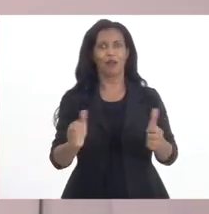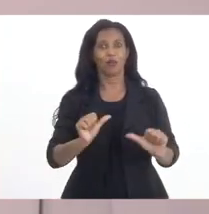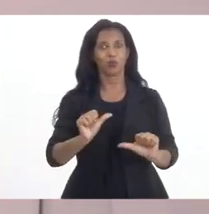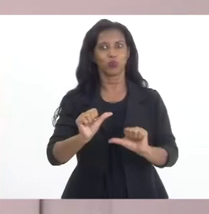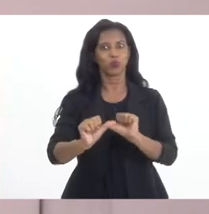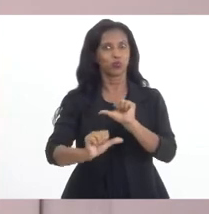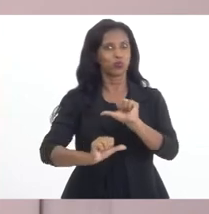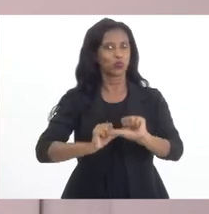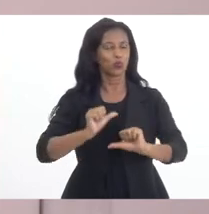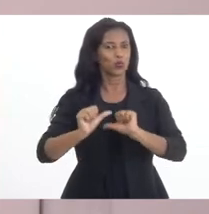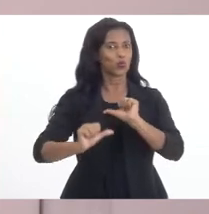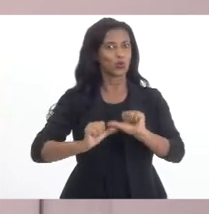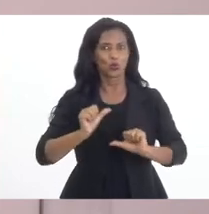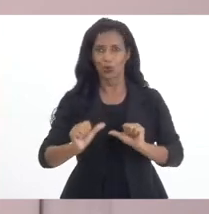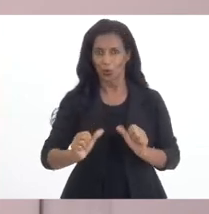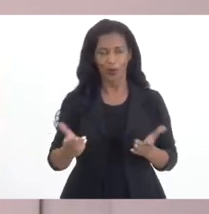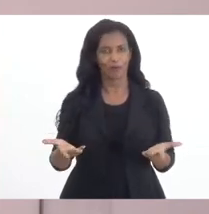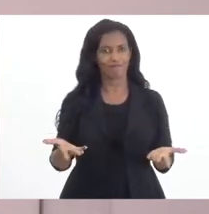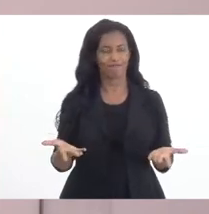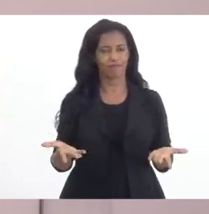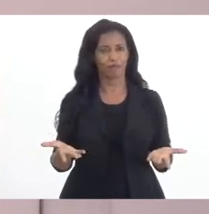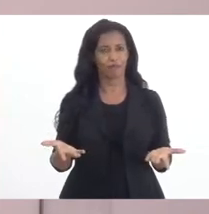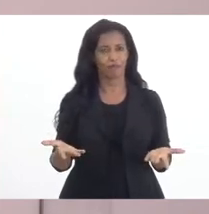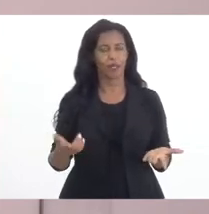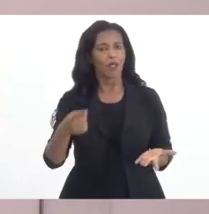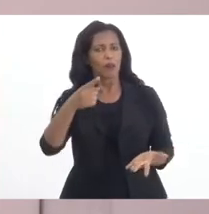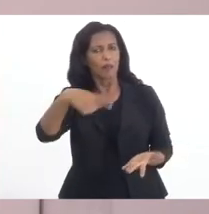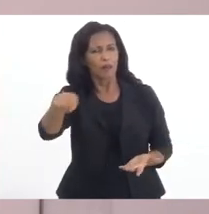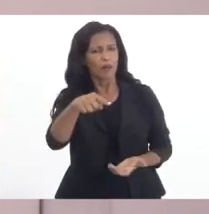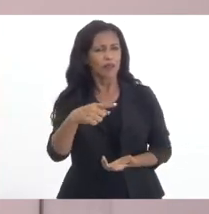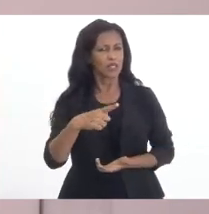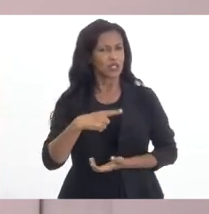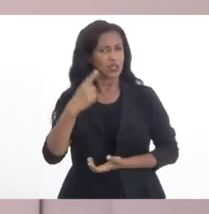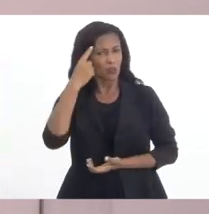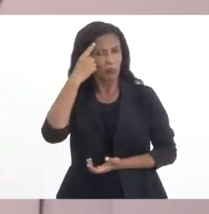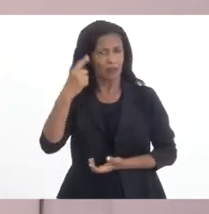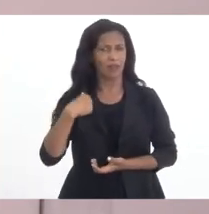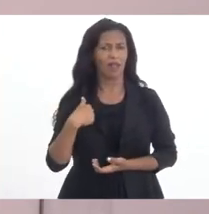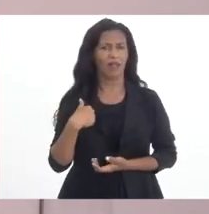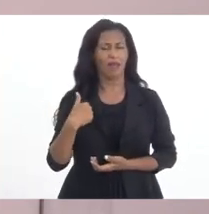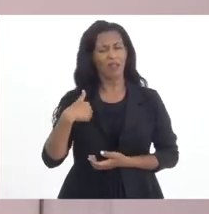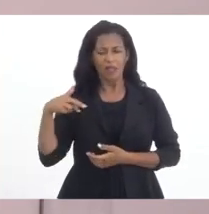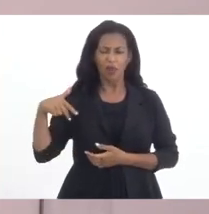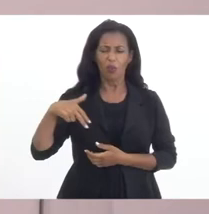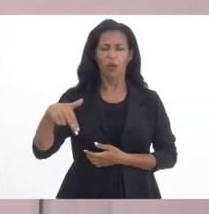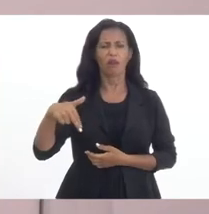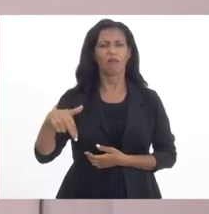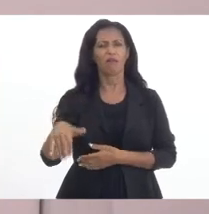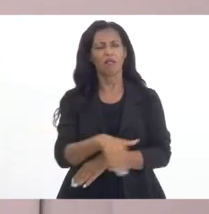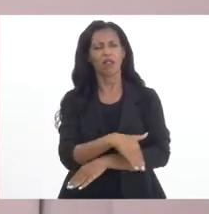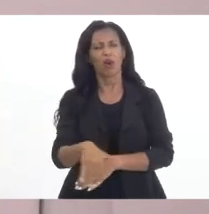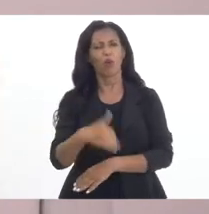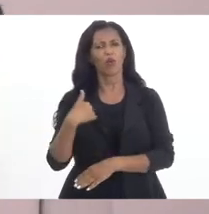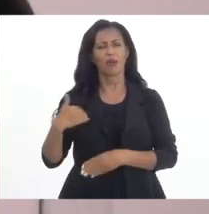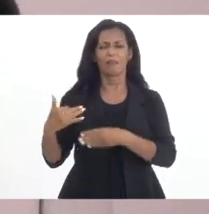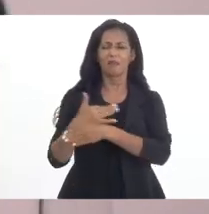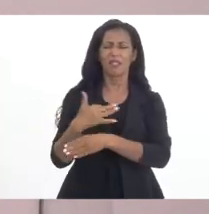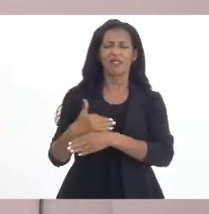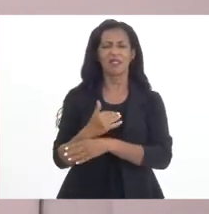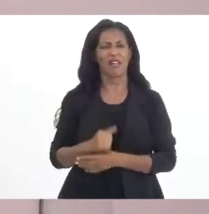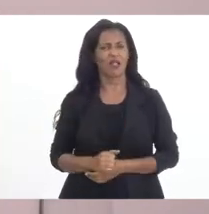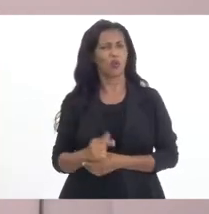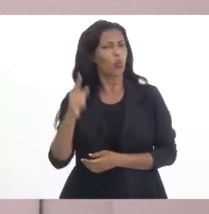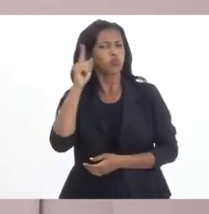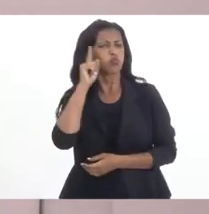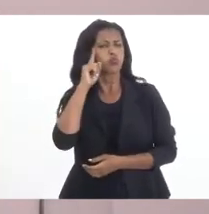realidade completamente. Para vocês terem uma ideia, gente, eu ando na rua na minha cidade, quase que dia sim,